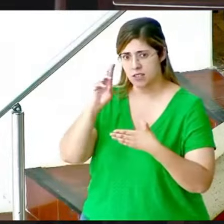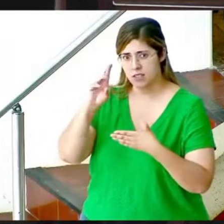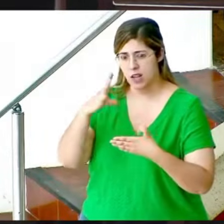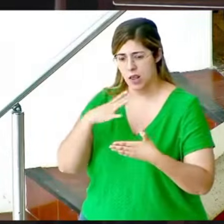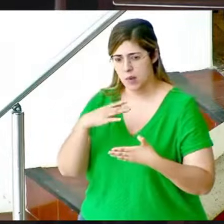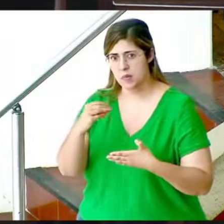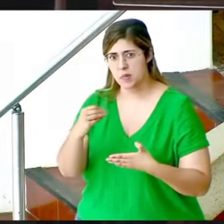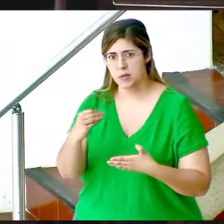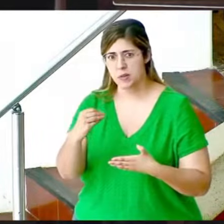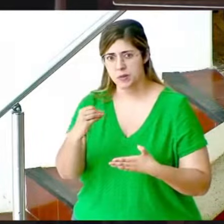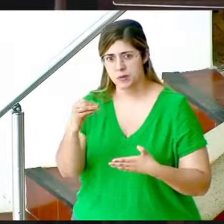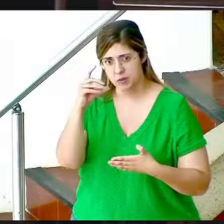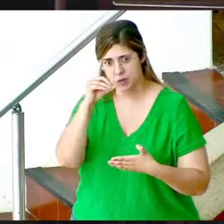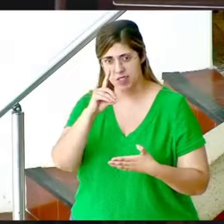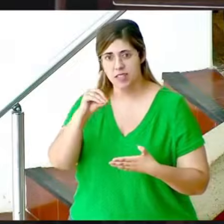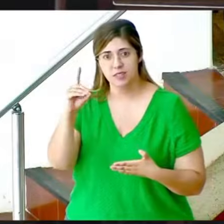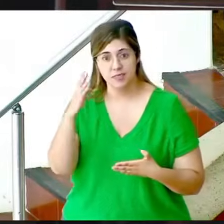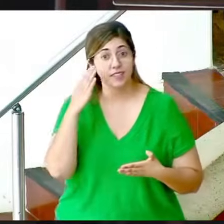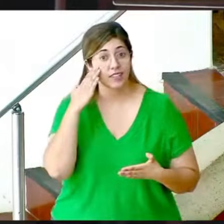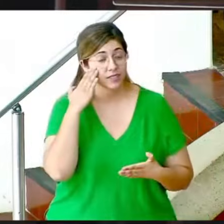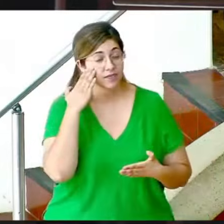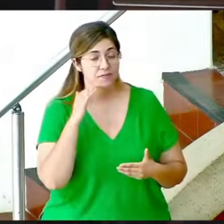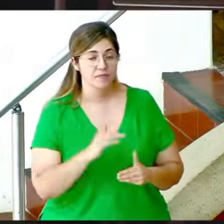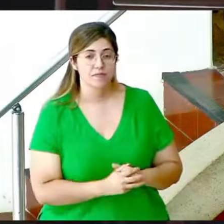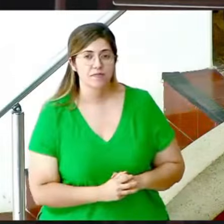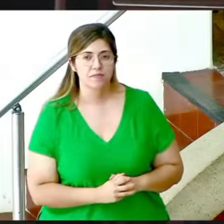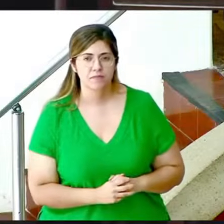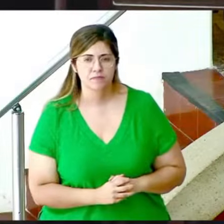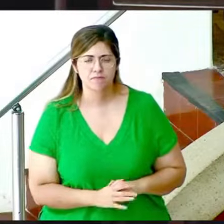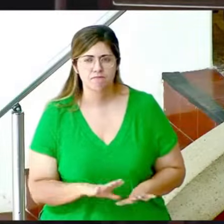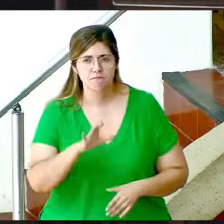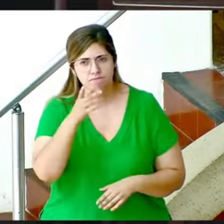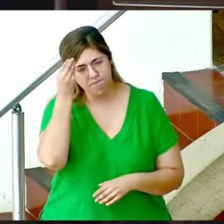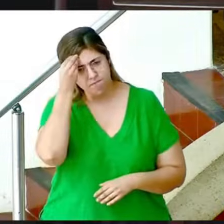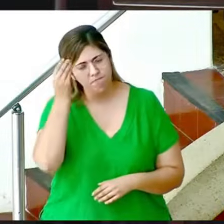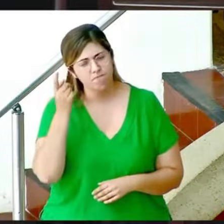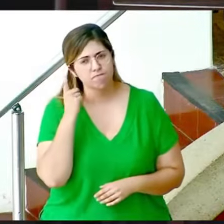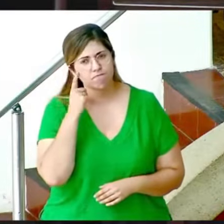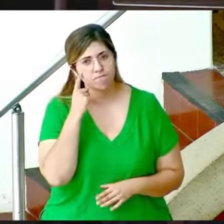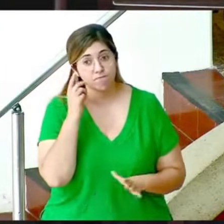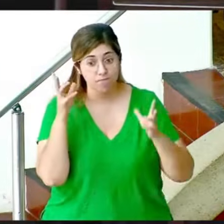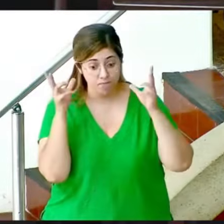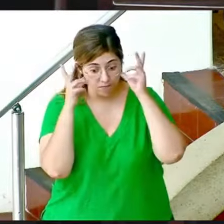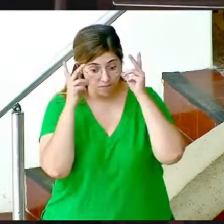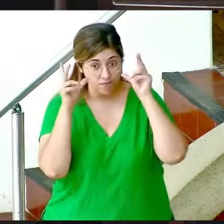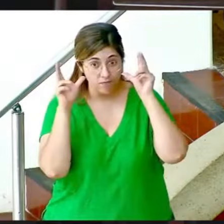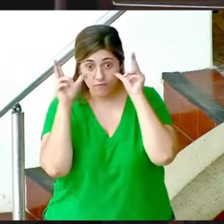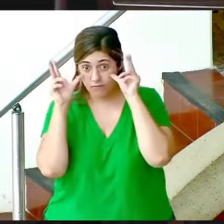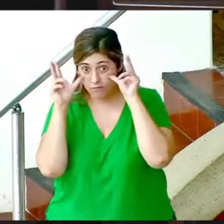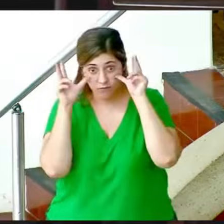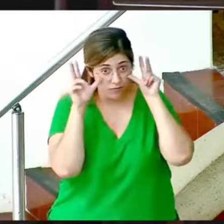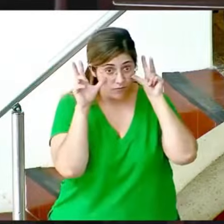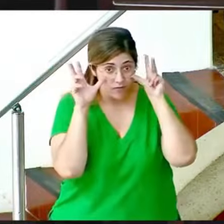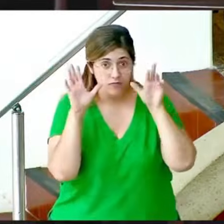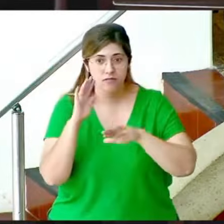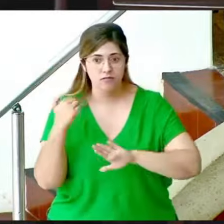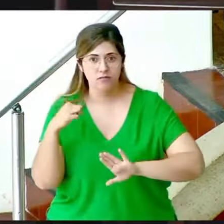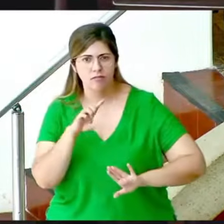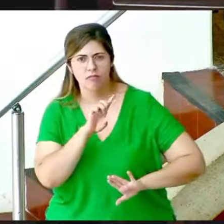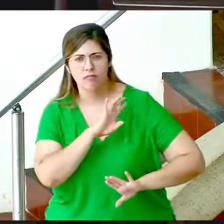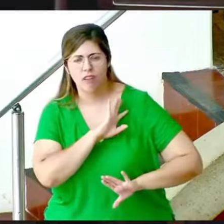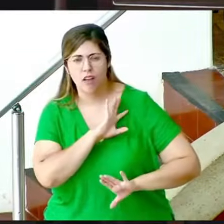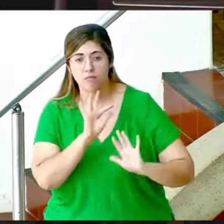do Homem. Será que a Bíblia dá importância a vigiar? Aqui é escatologia mesmo. Aqui é final